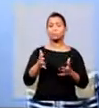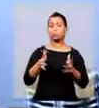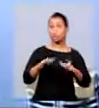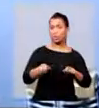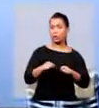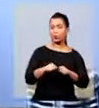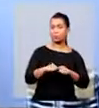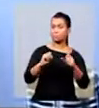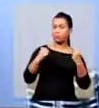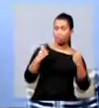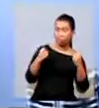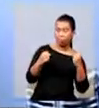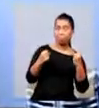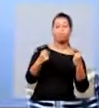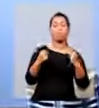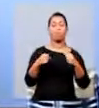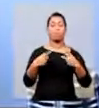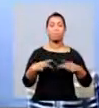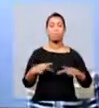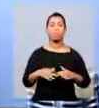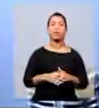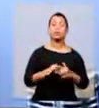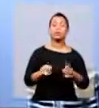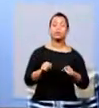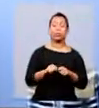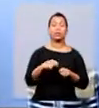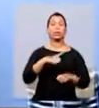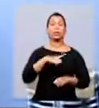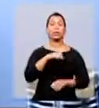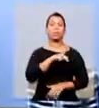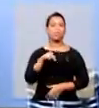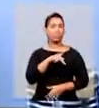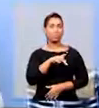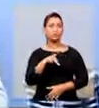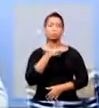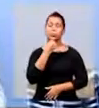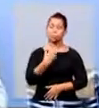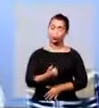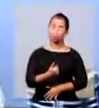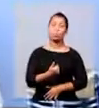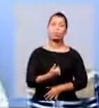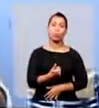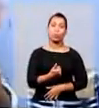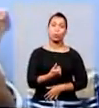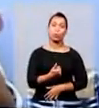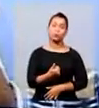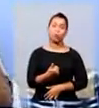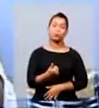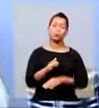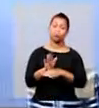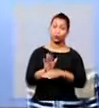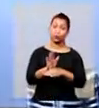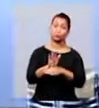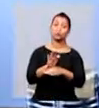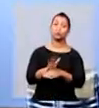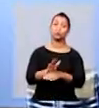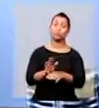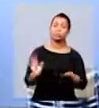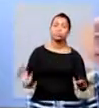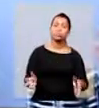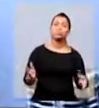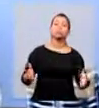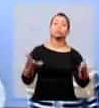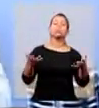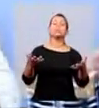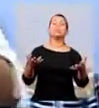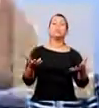também qualificados que ajudam, que dão esse... Porque a ideia é tirar as pessoas com deficiência.